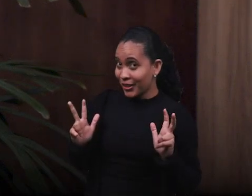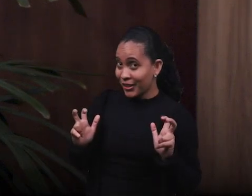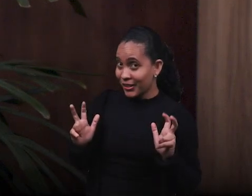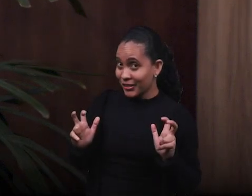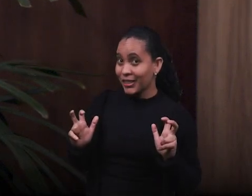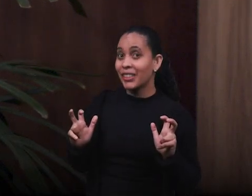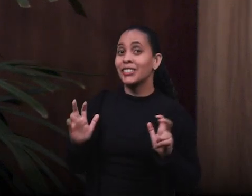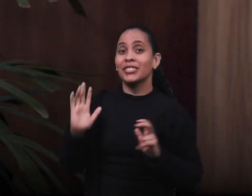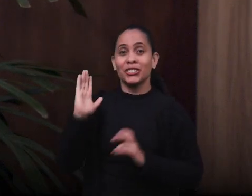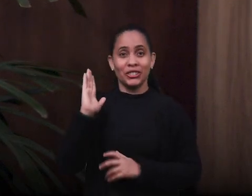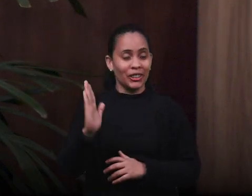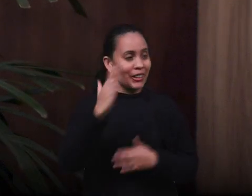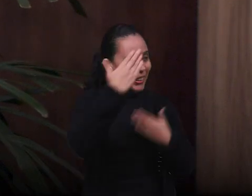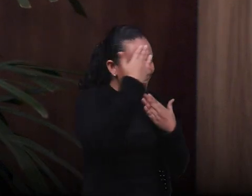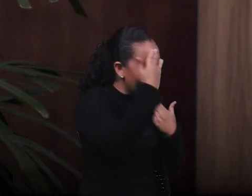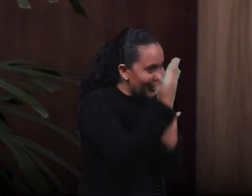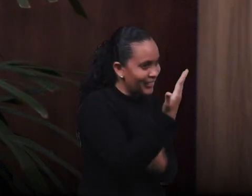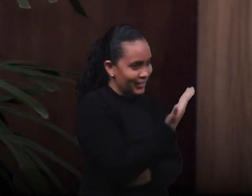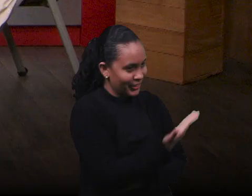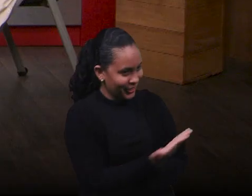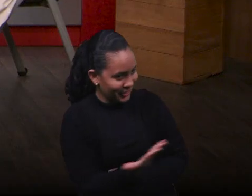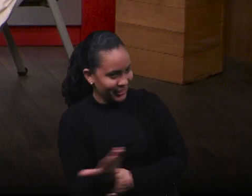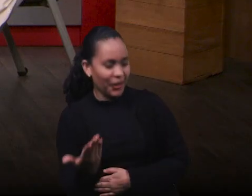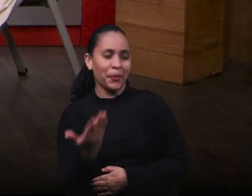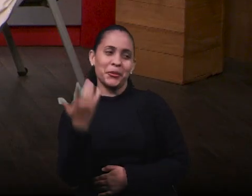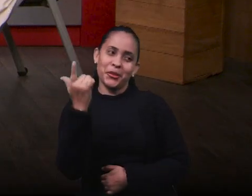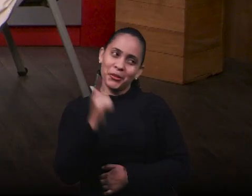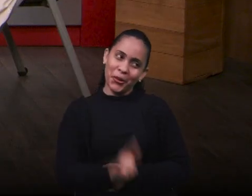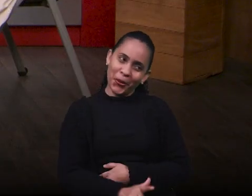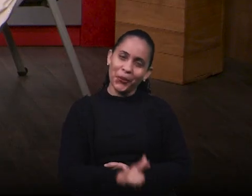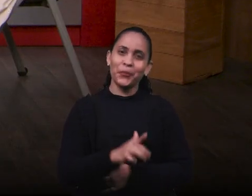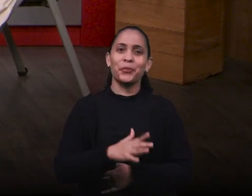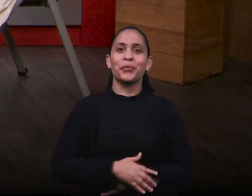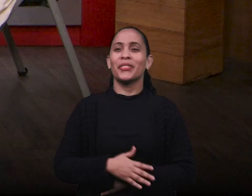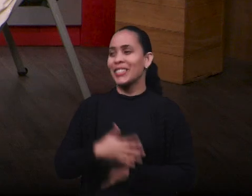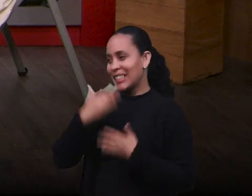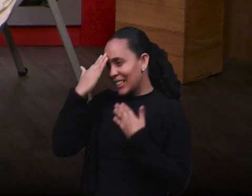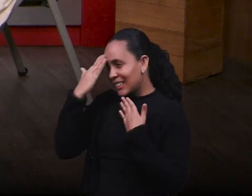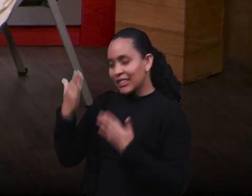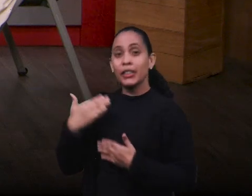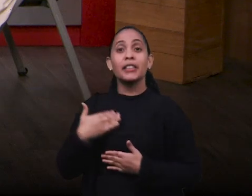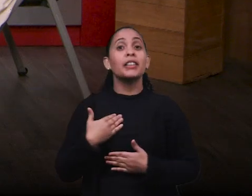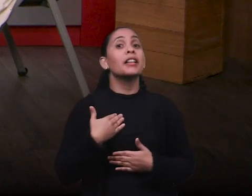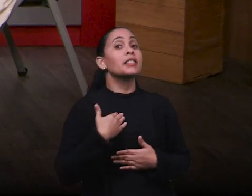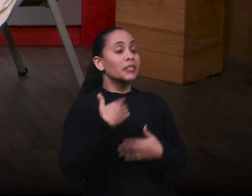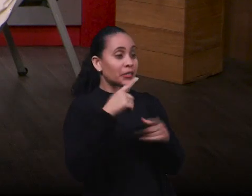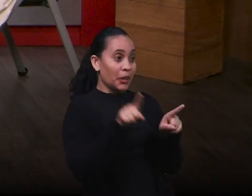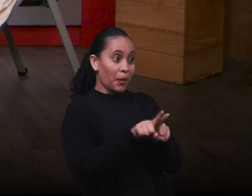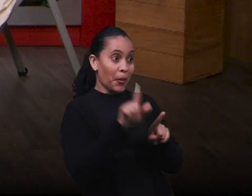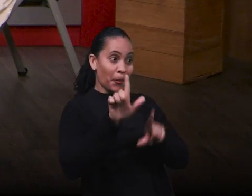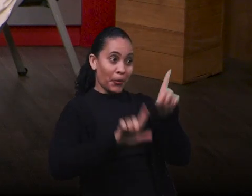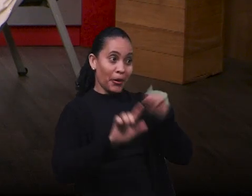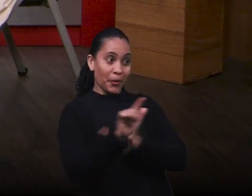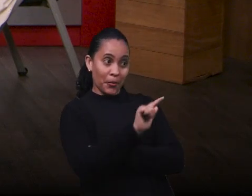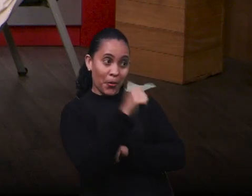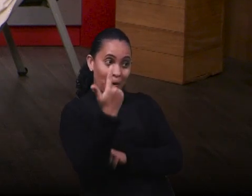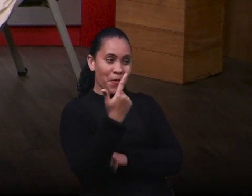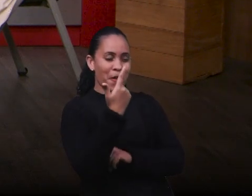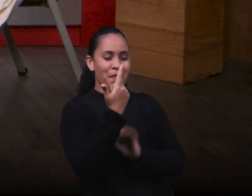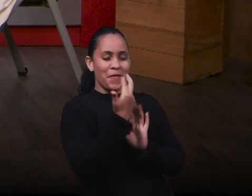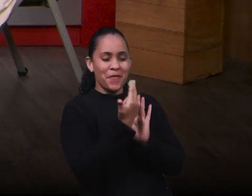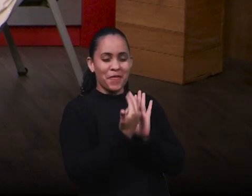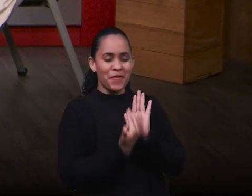tema? Já quero agradecer vocês, né, pela presença novamente. A gente agradece. Já aguardo vocês para um próximo programa, que